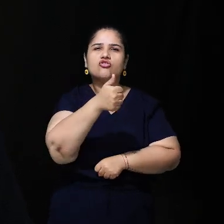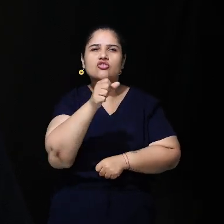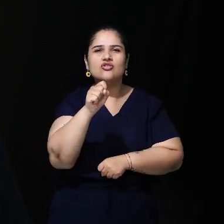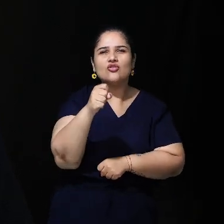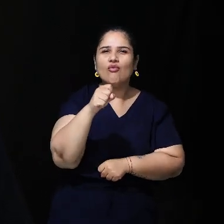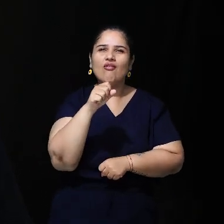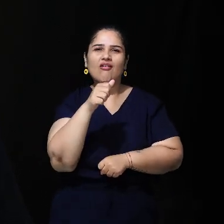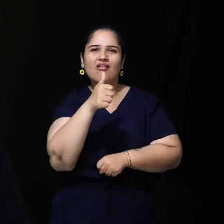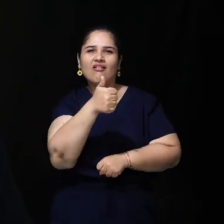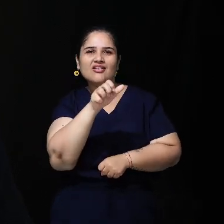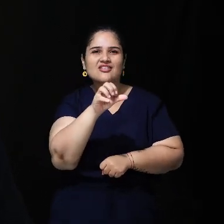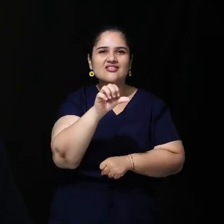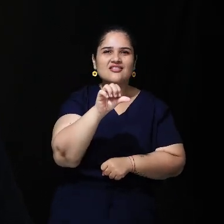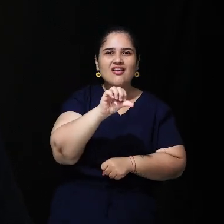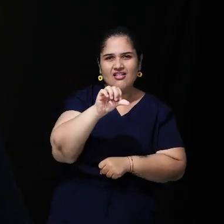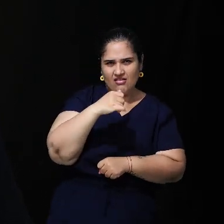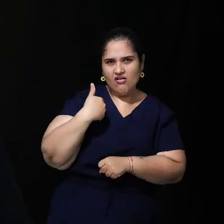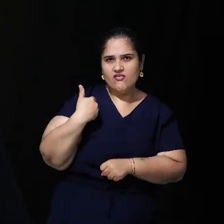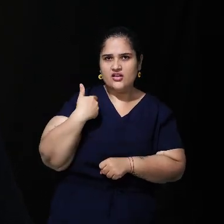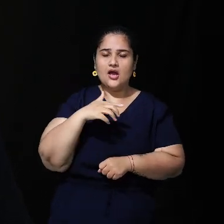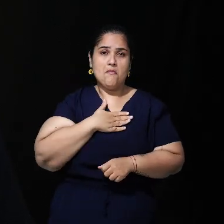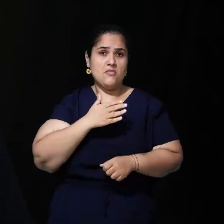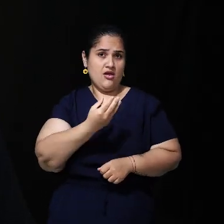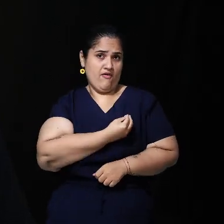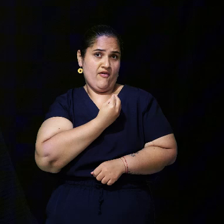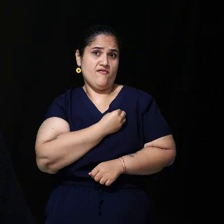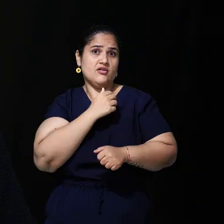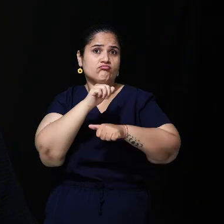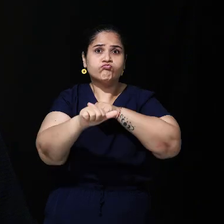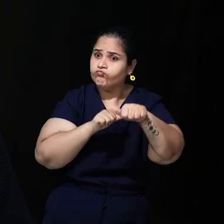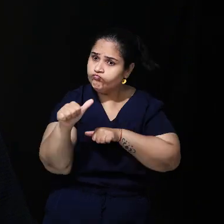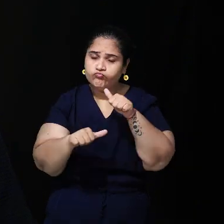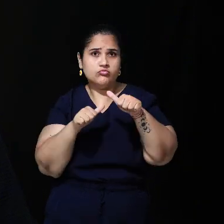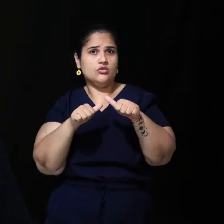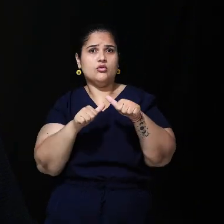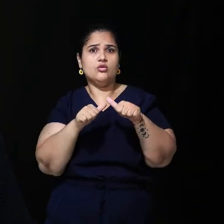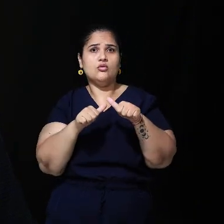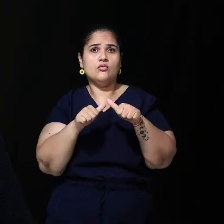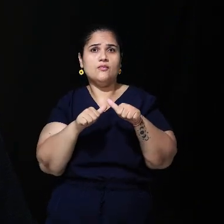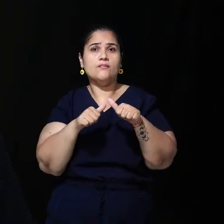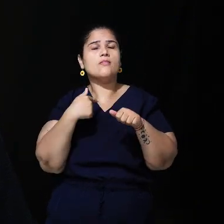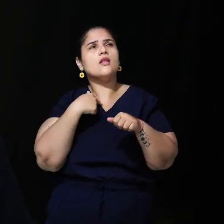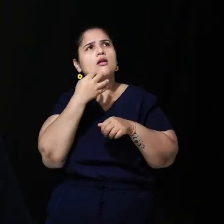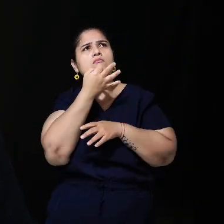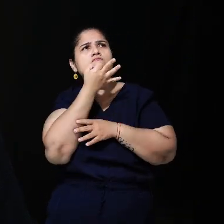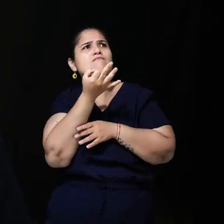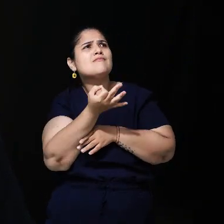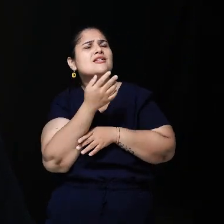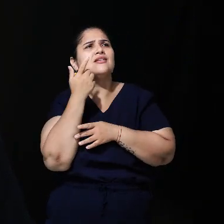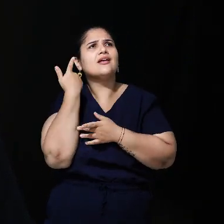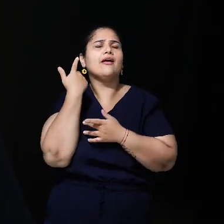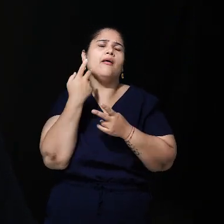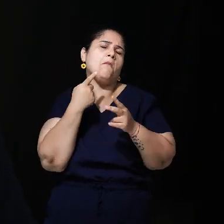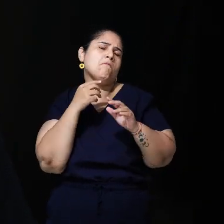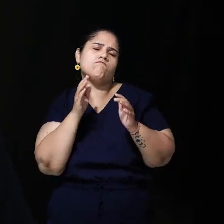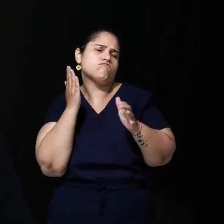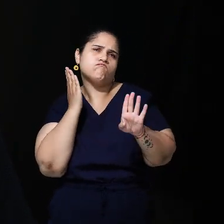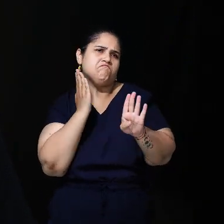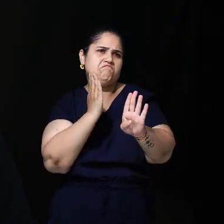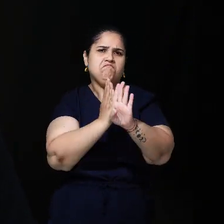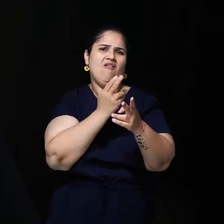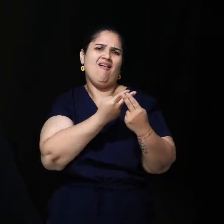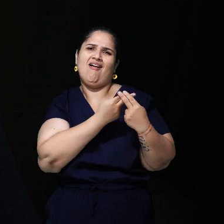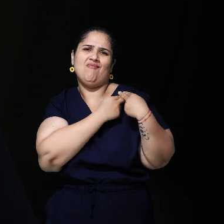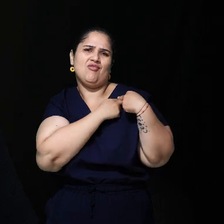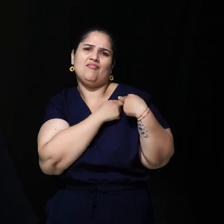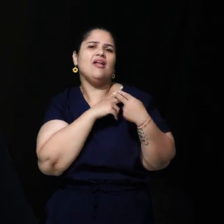tomou teve uma mudança repentina, e eu achava que até pela questão das responsabilidades que